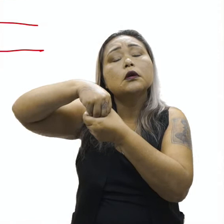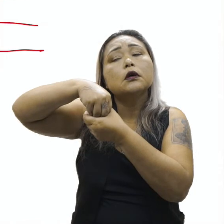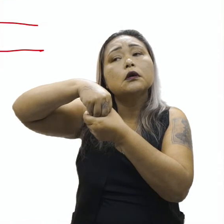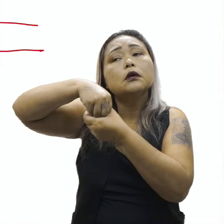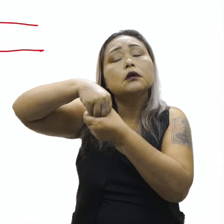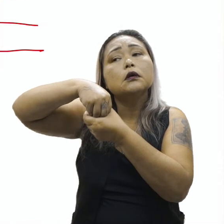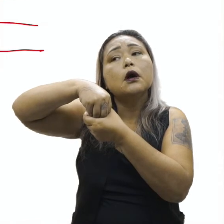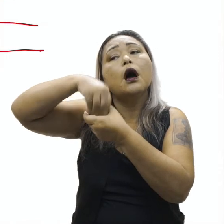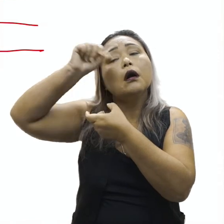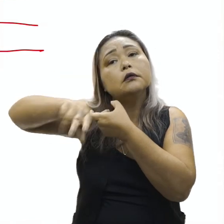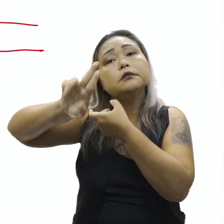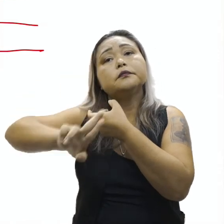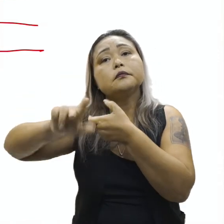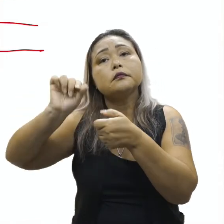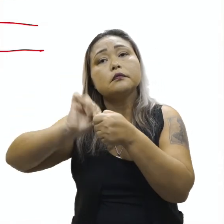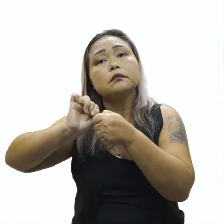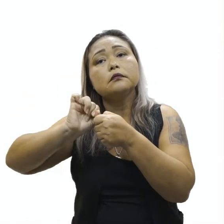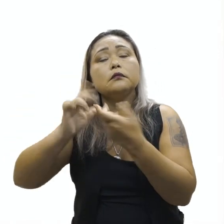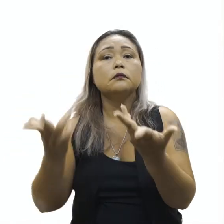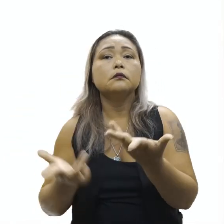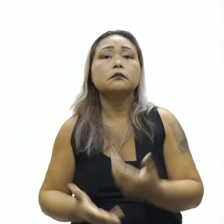poder atuar, certo?